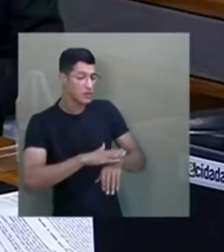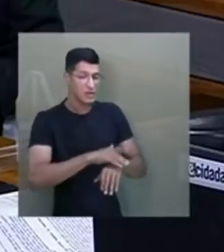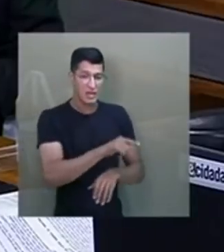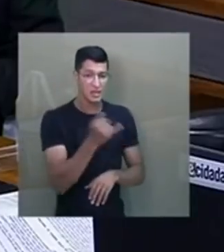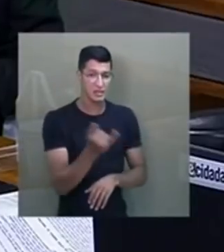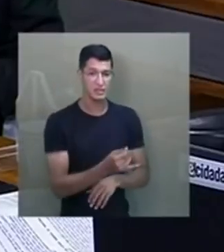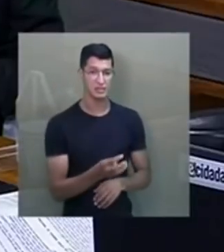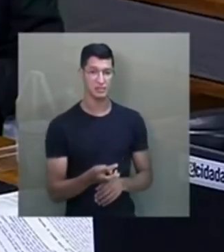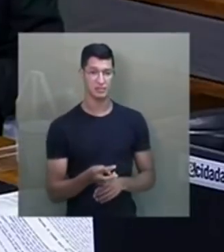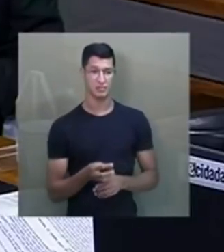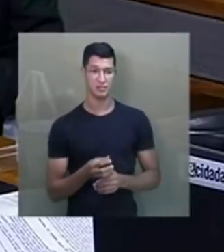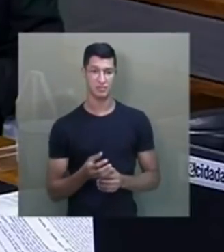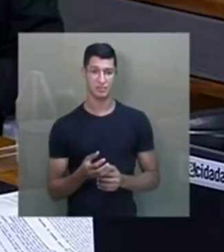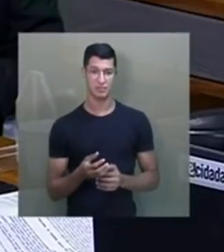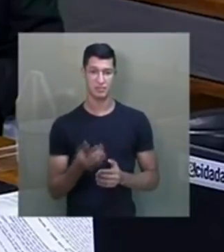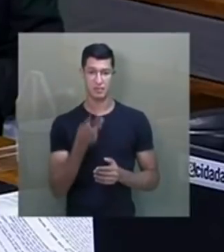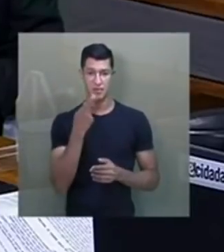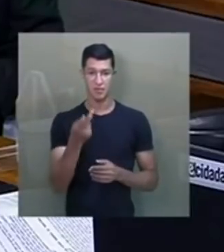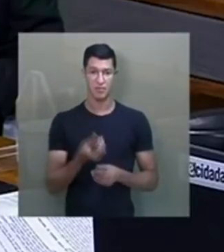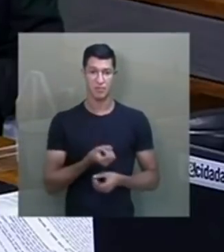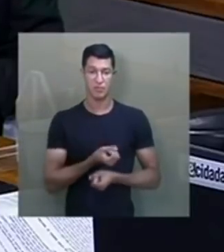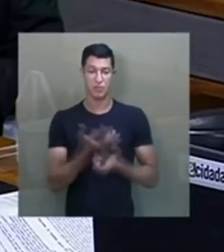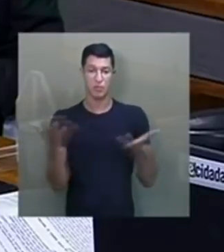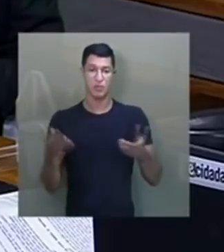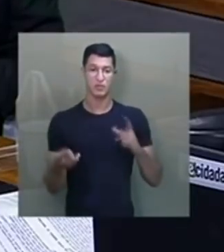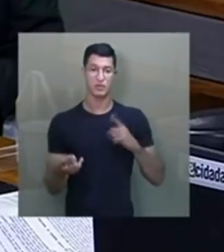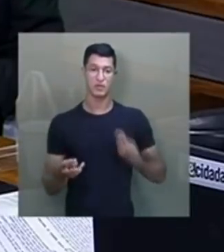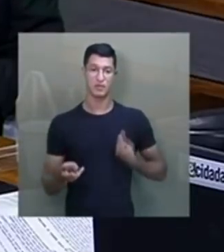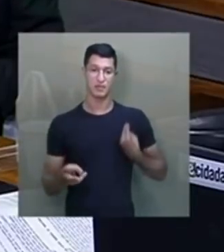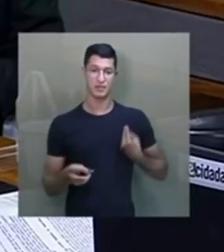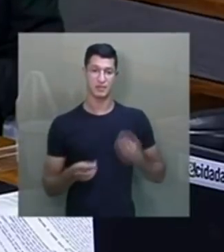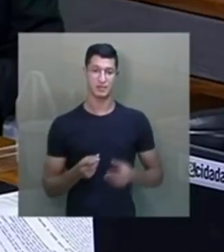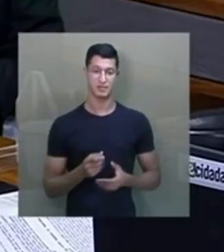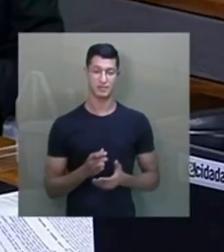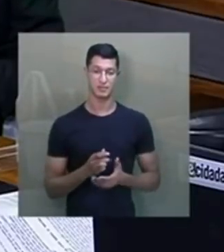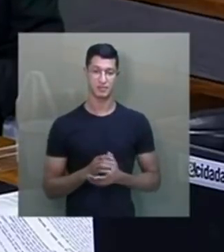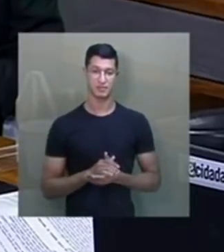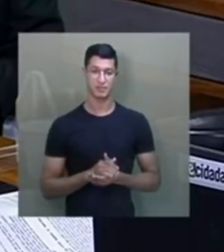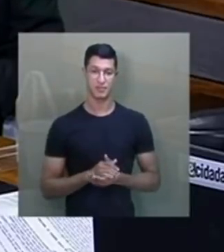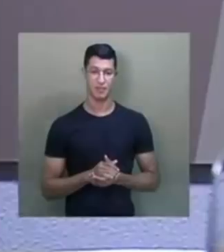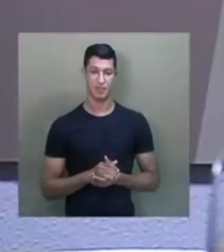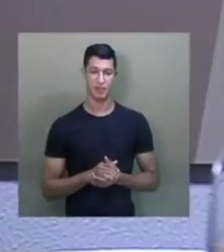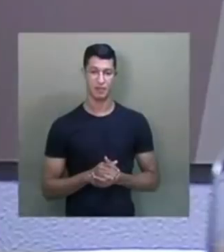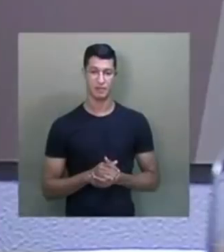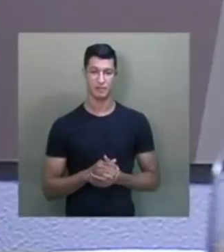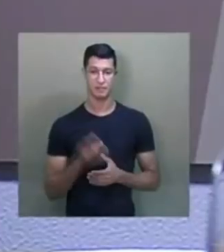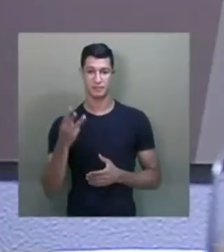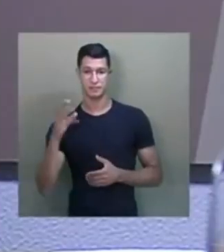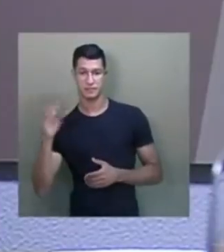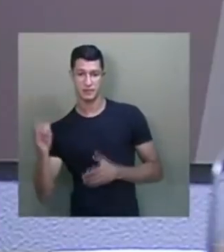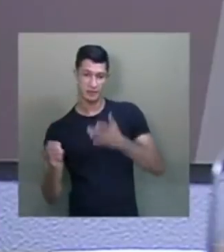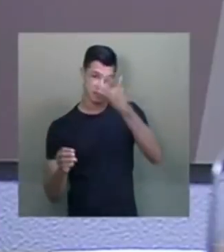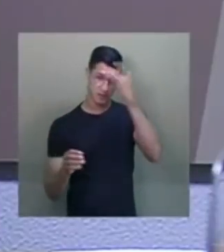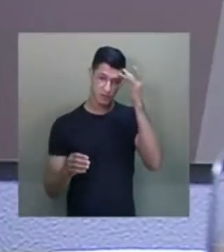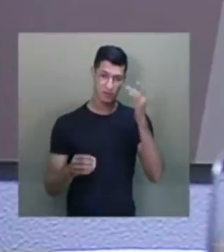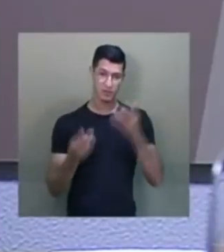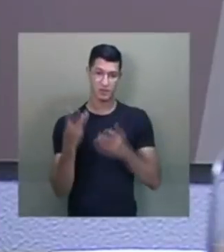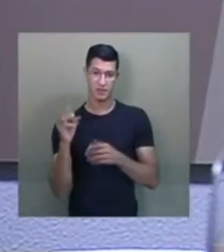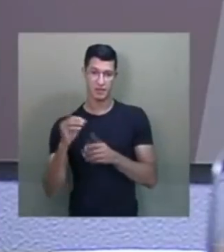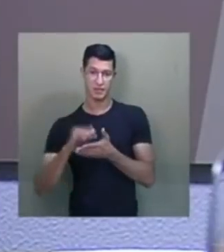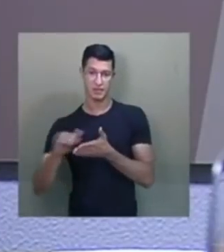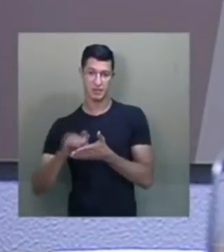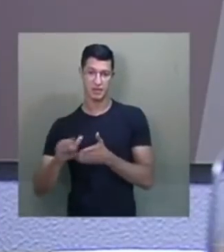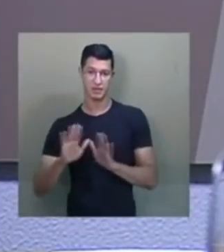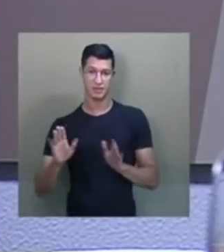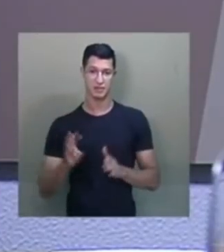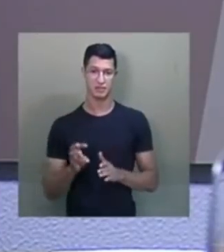faziam, era isso? Falava do público que estaria lá presente. Falava do público que estaria lá presente. Vai ter 30 pessoas, 30 secretários,